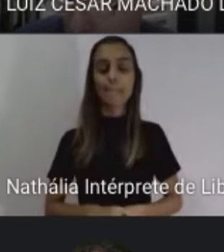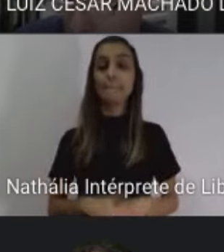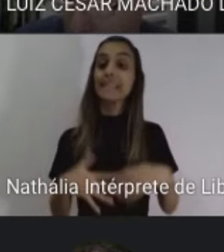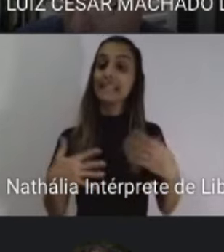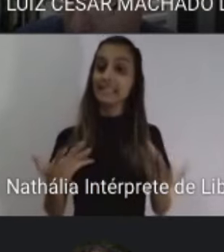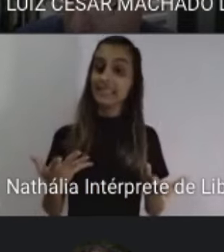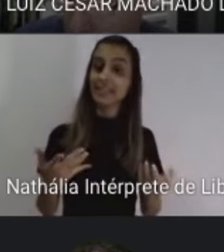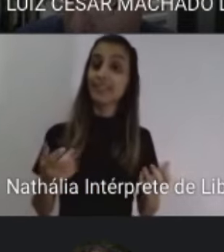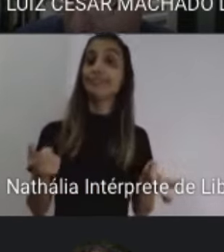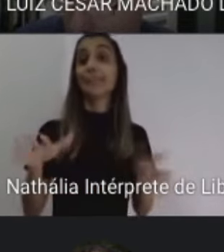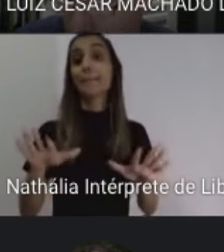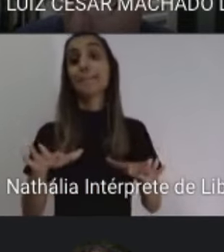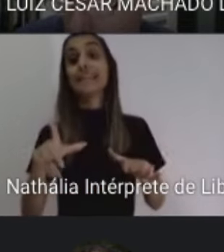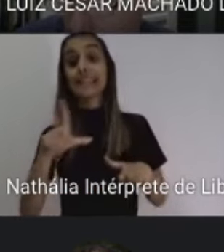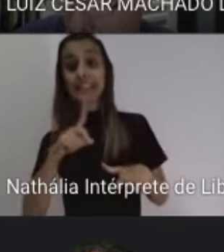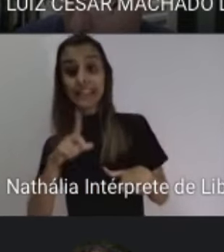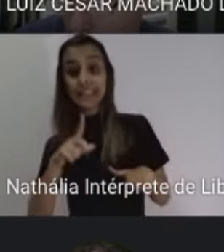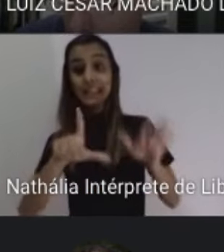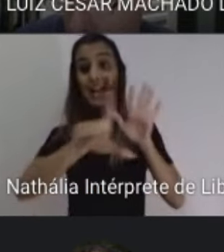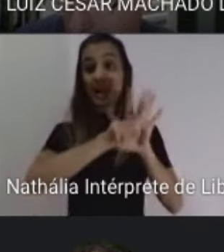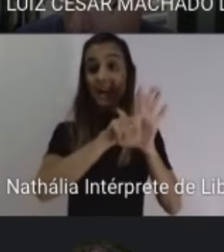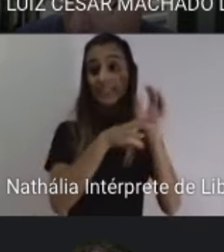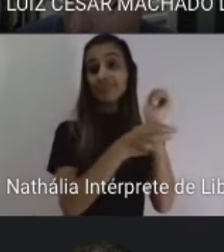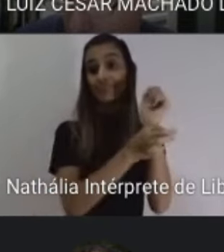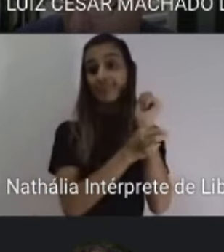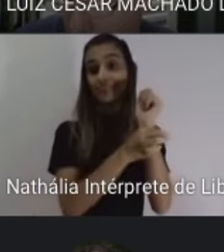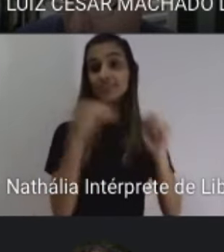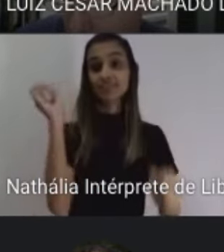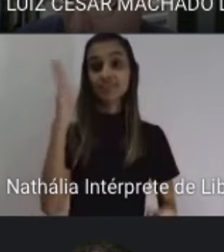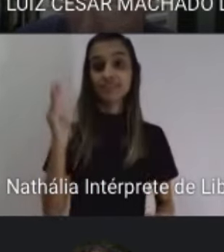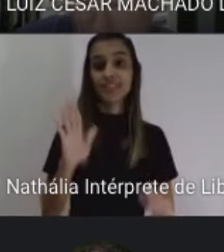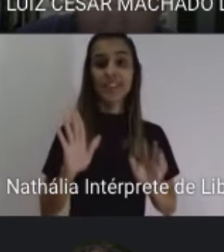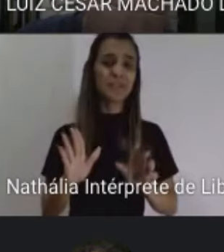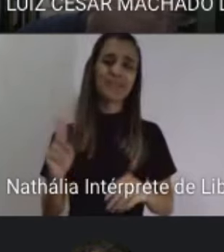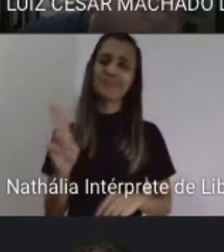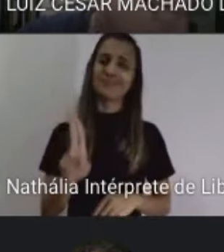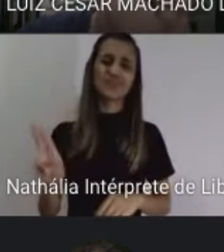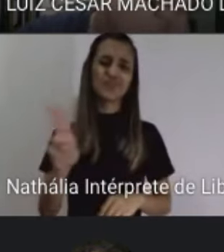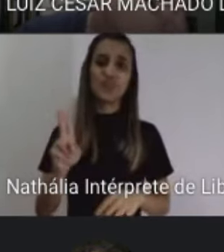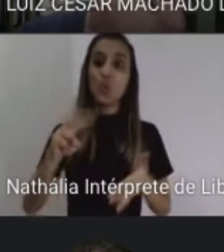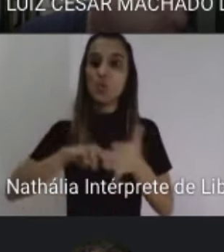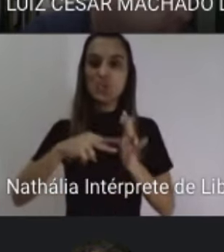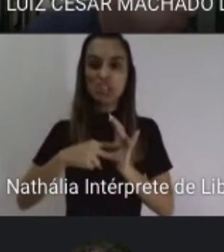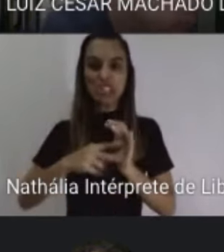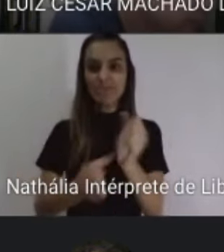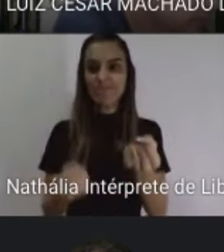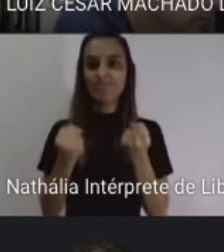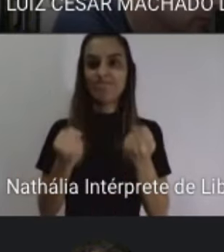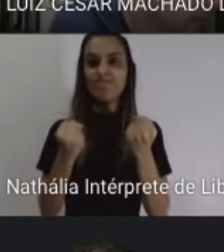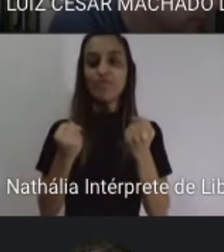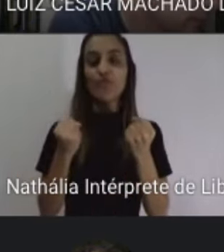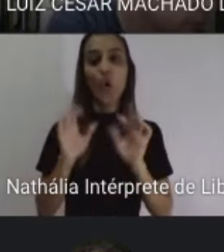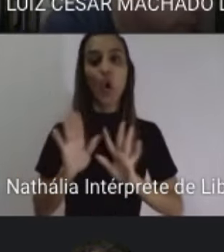Segurança Nacional era um nome qualquer ali. Era uma coisa indistinta, não tem um significado penal preciso. Tá? Isso